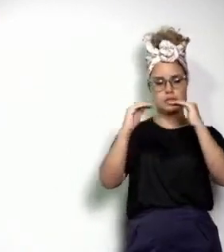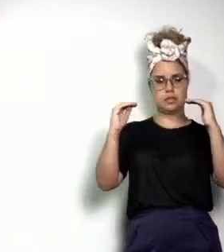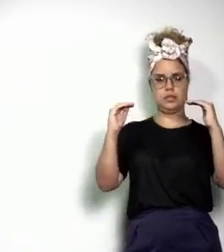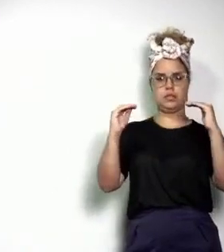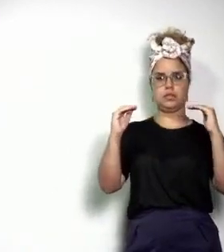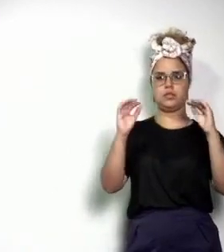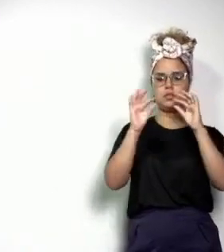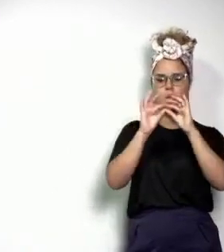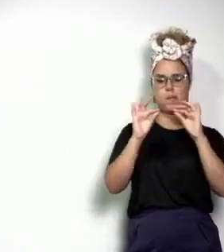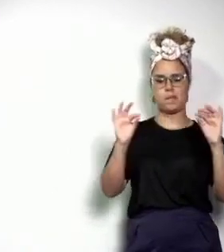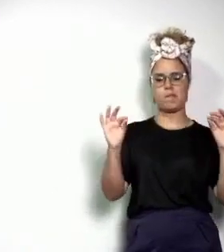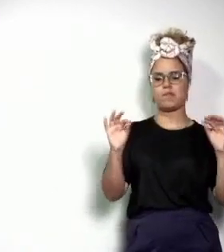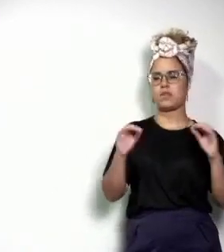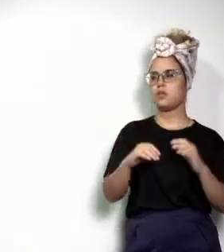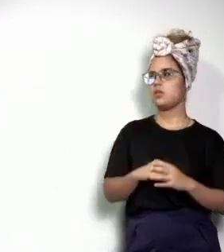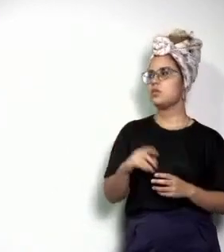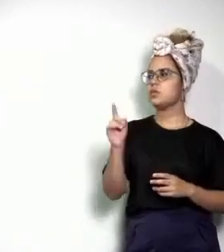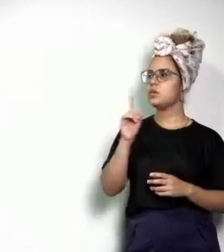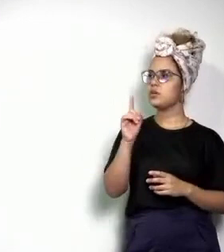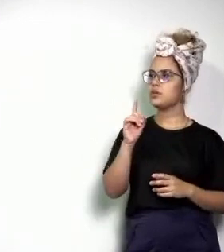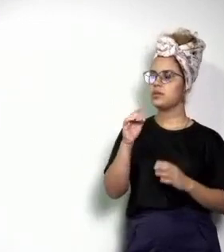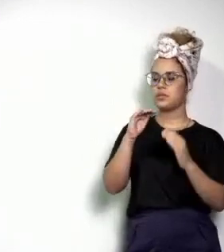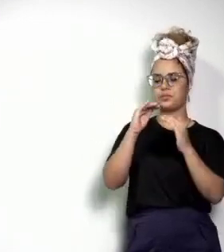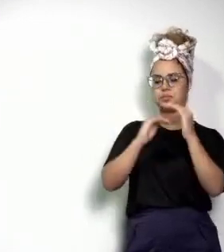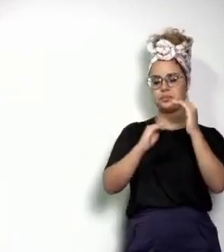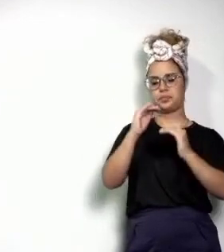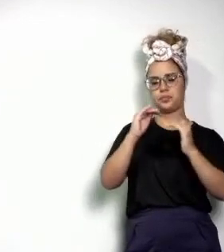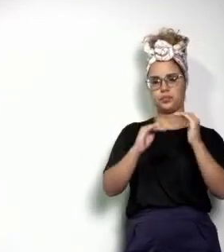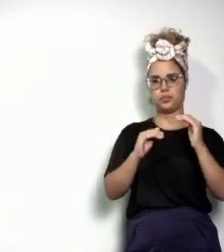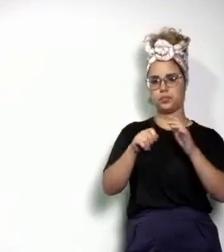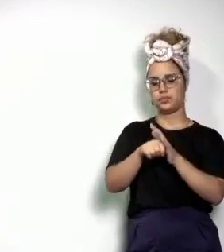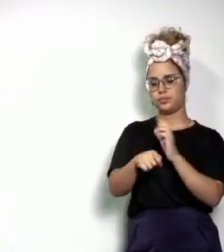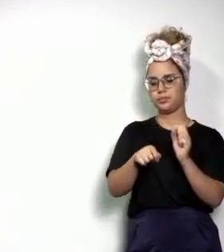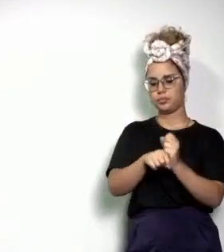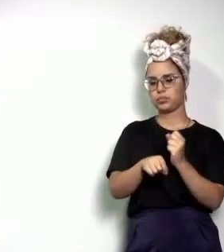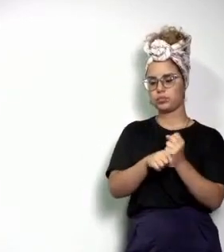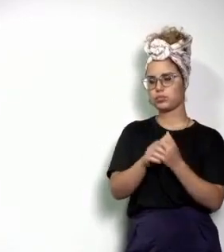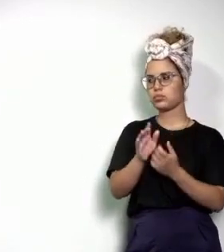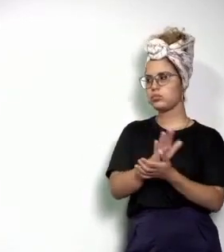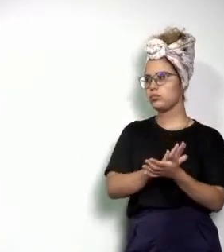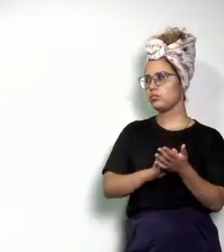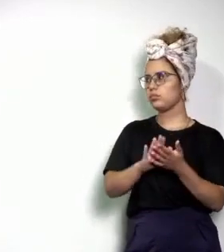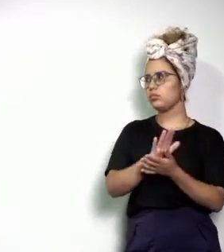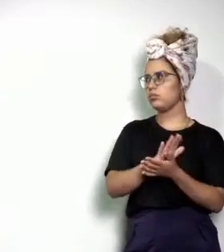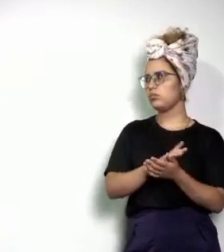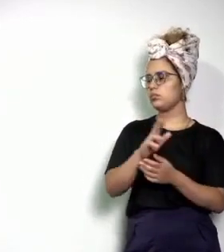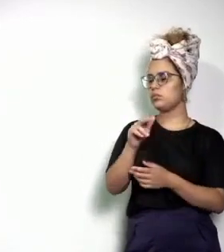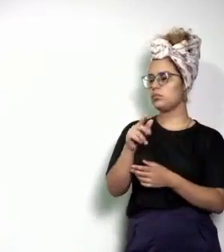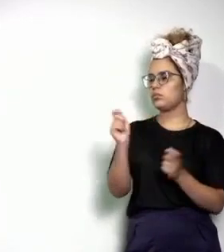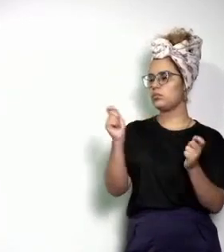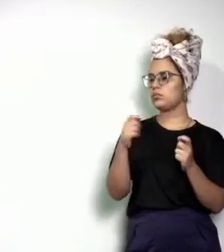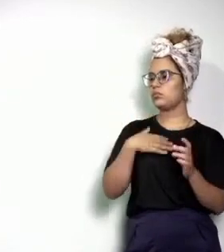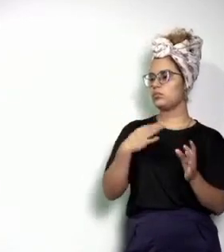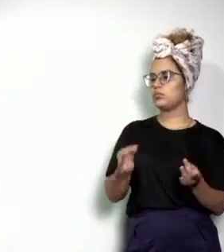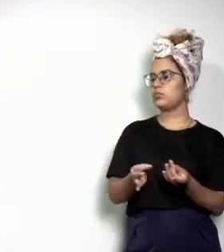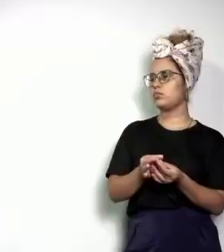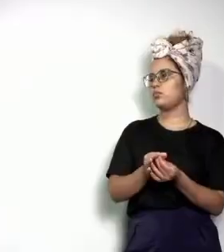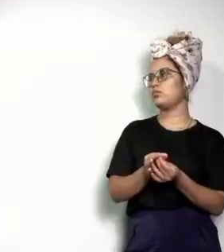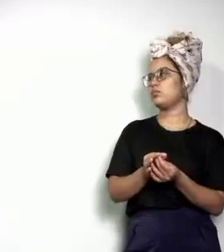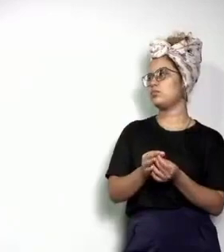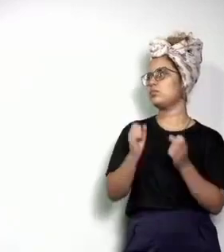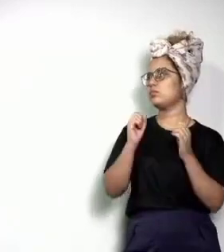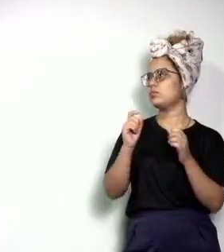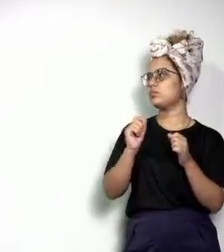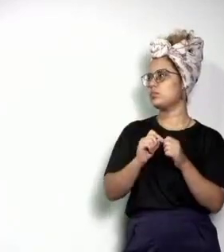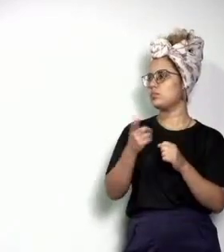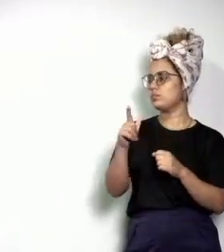que, enfim, não saia torta nem nada, não force nenhuma maneira de conectar ele. E aí vocês podem